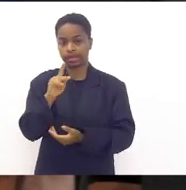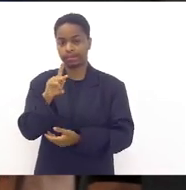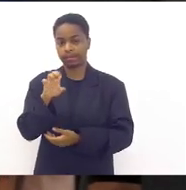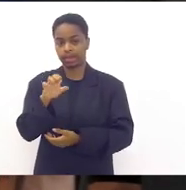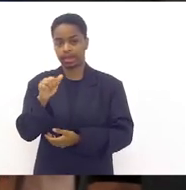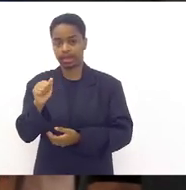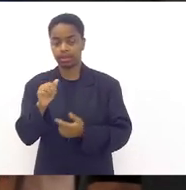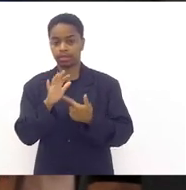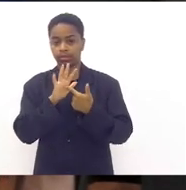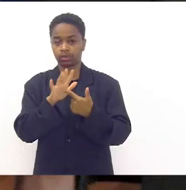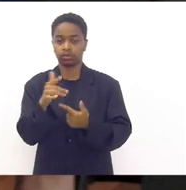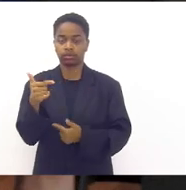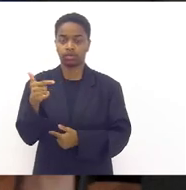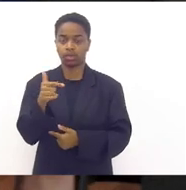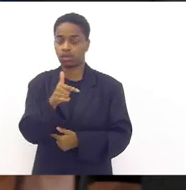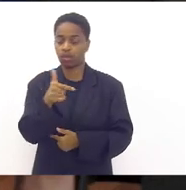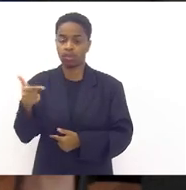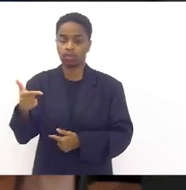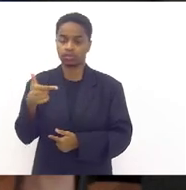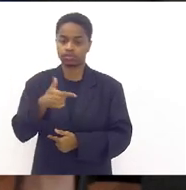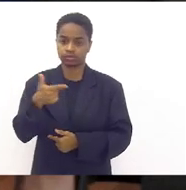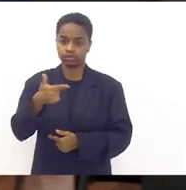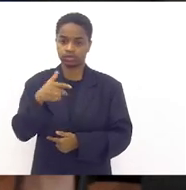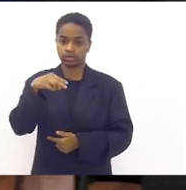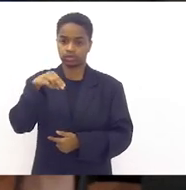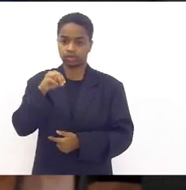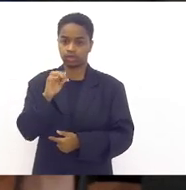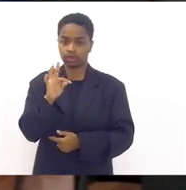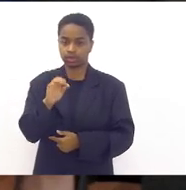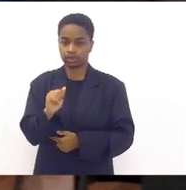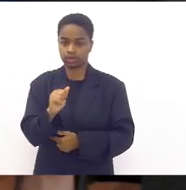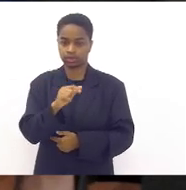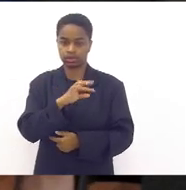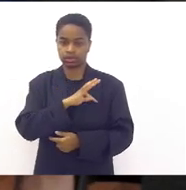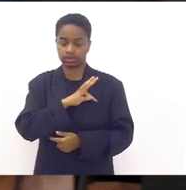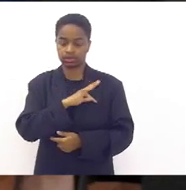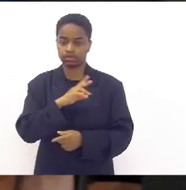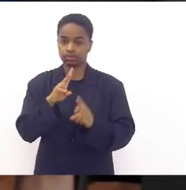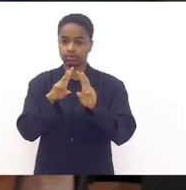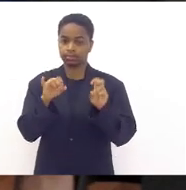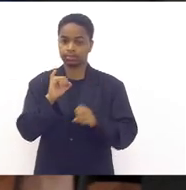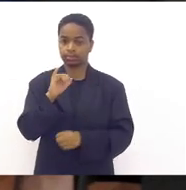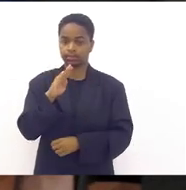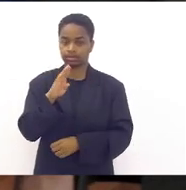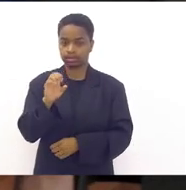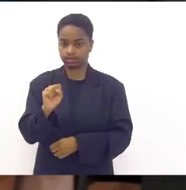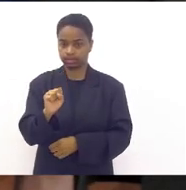nota técnica, né, sobre a questão... do